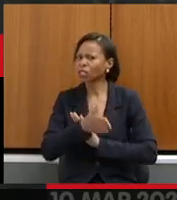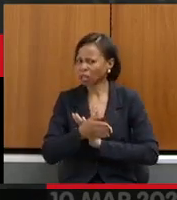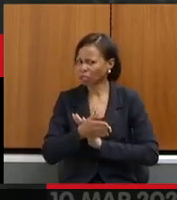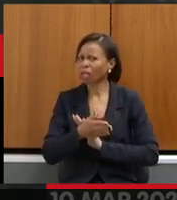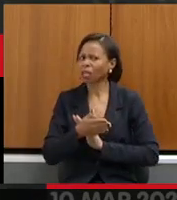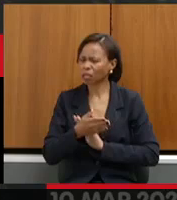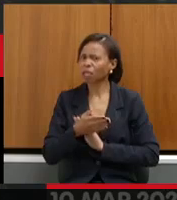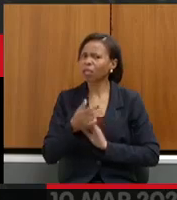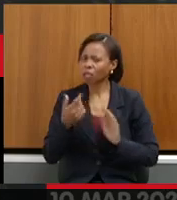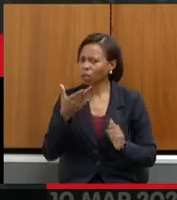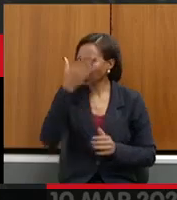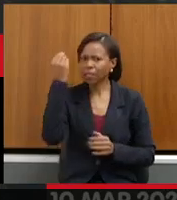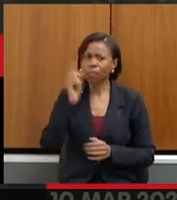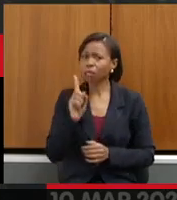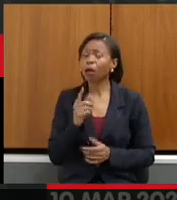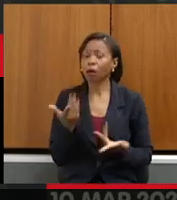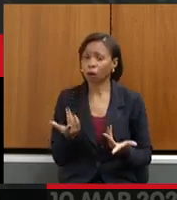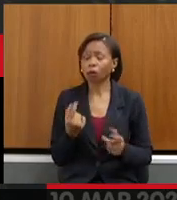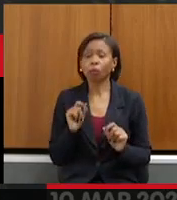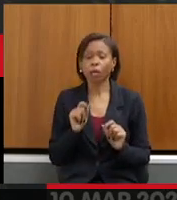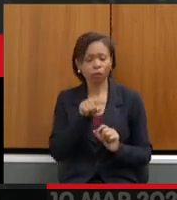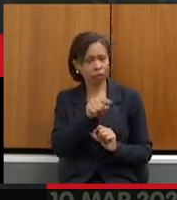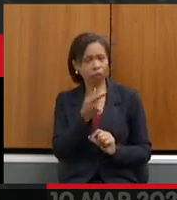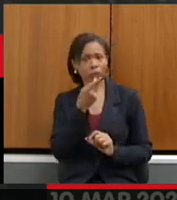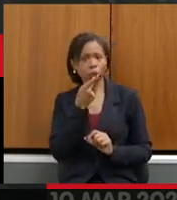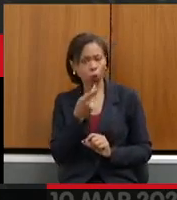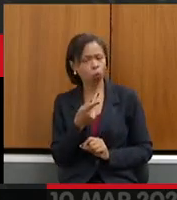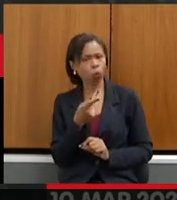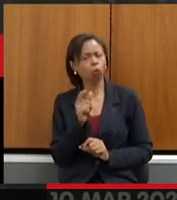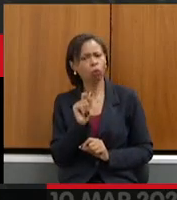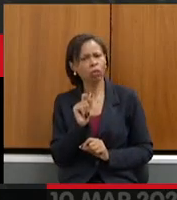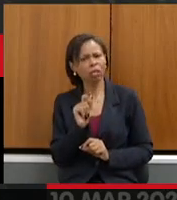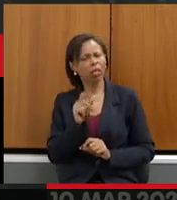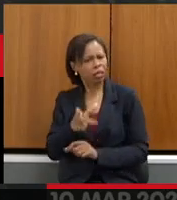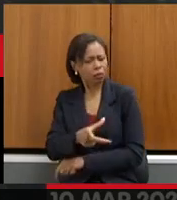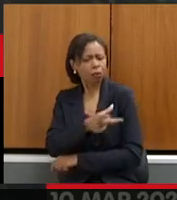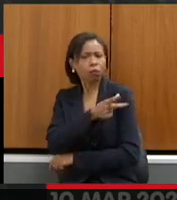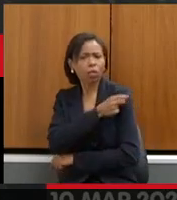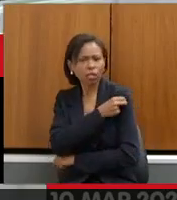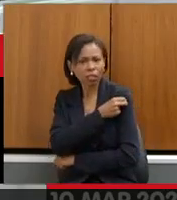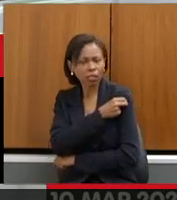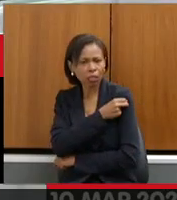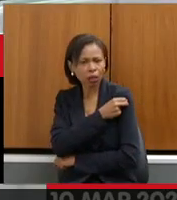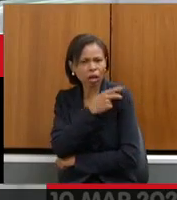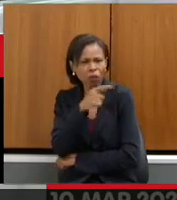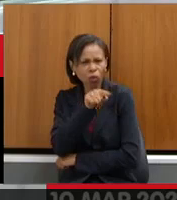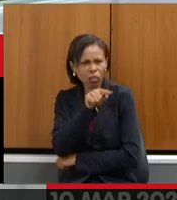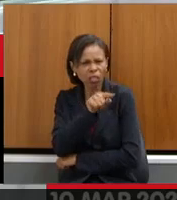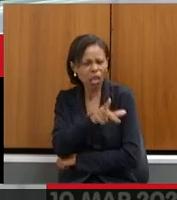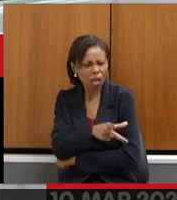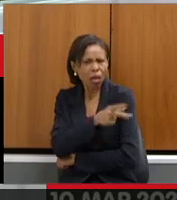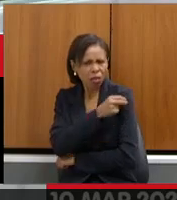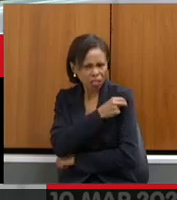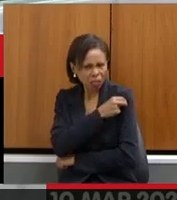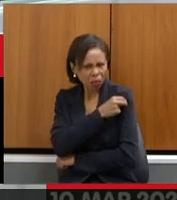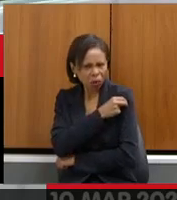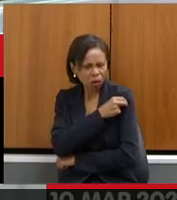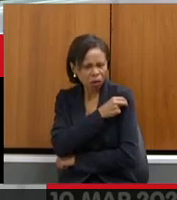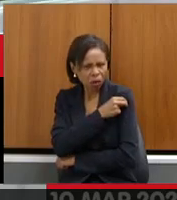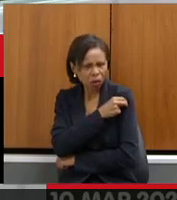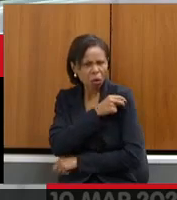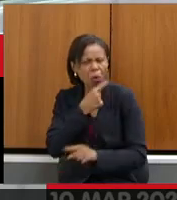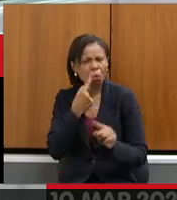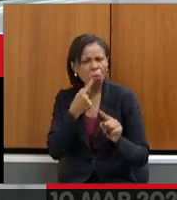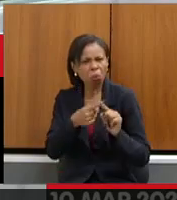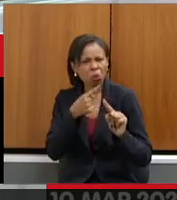é o senhor vossa excelência disse que a vacinação a sua vacinação ela foi um ato